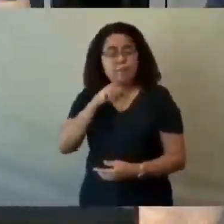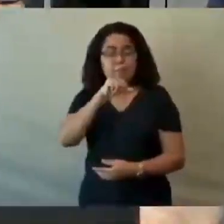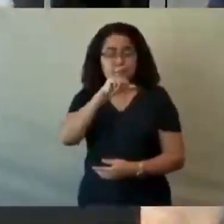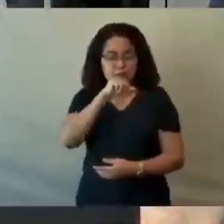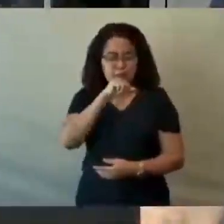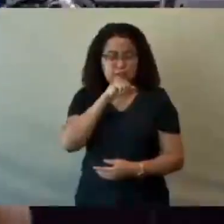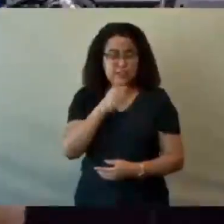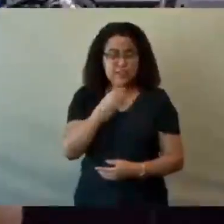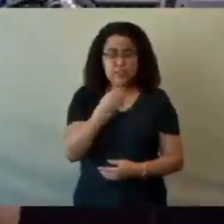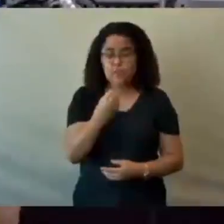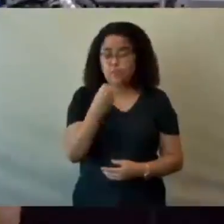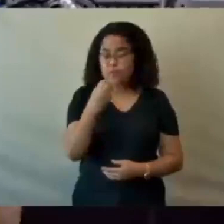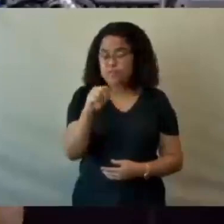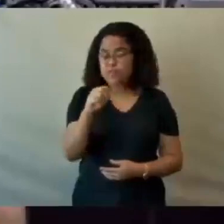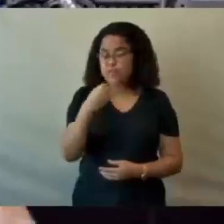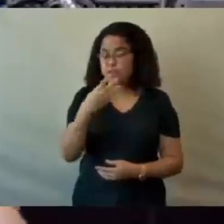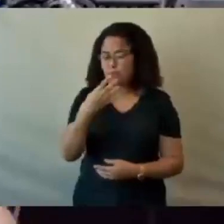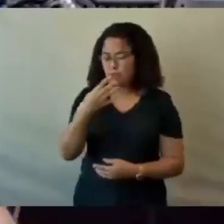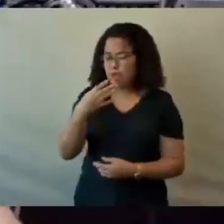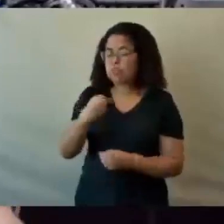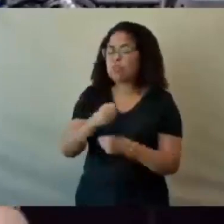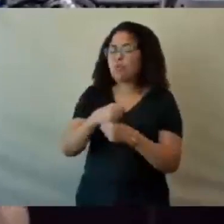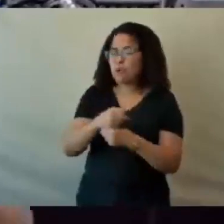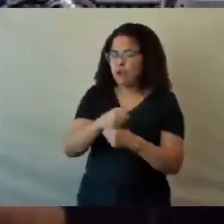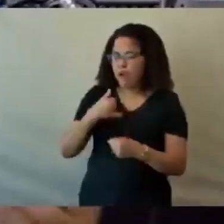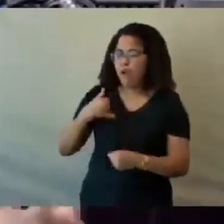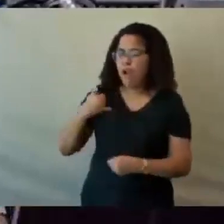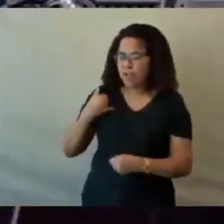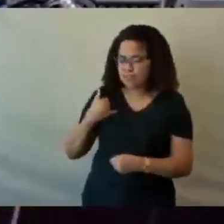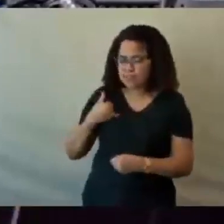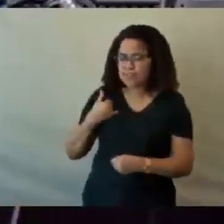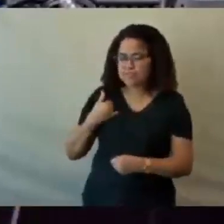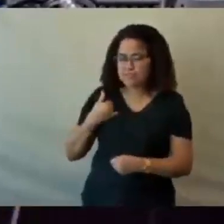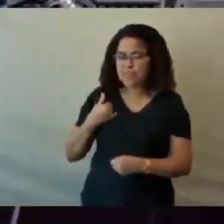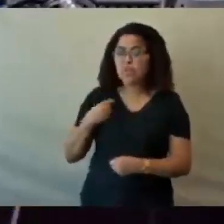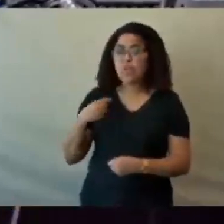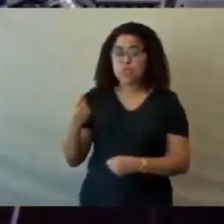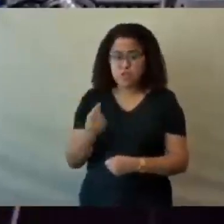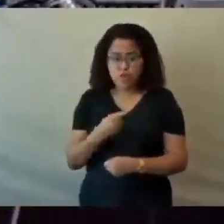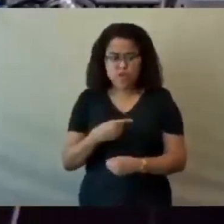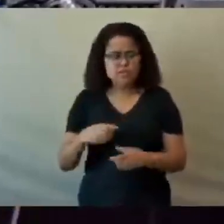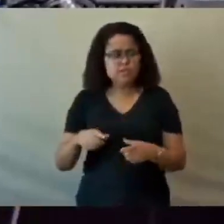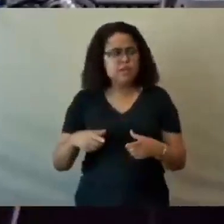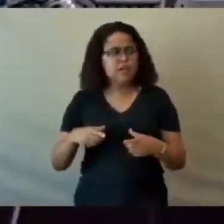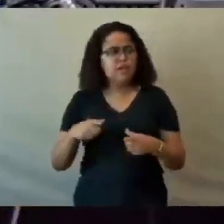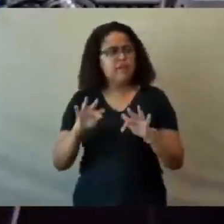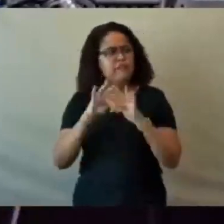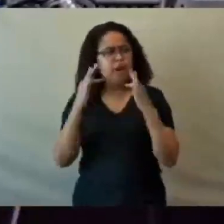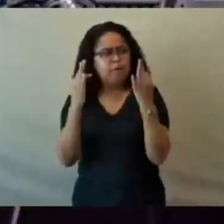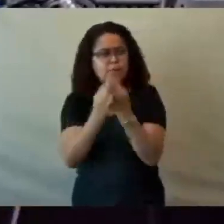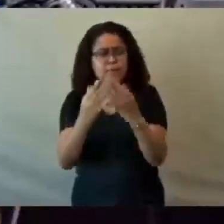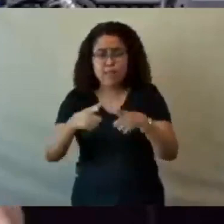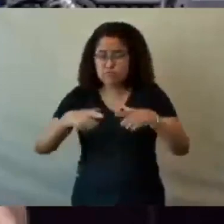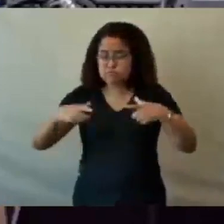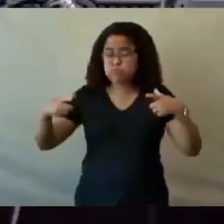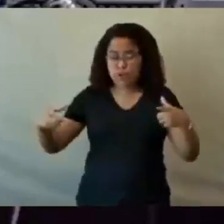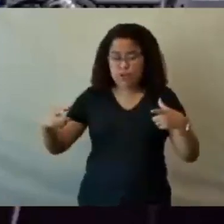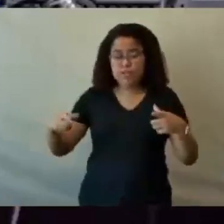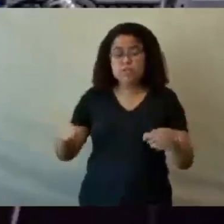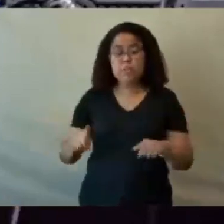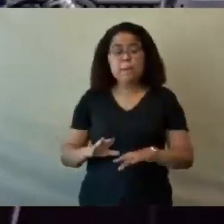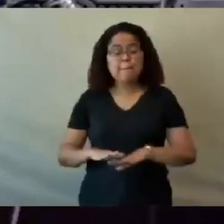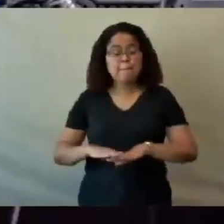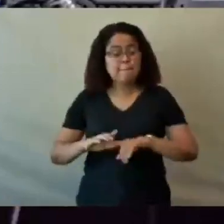a gente tem uma dificuldade de estar revezando, de estar ali cuidando dela. Hoje mesmo nós estávamos lá